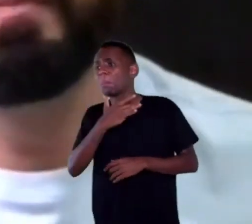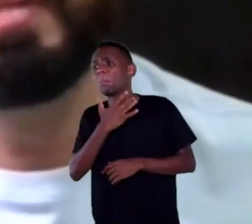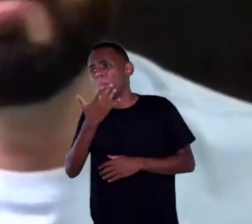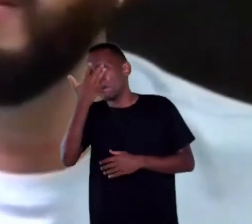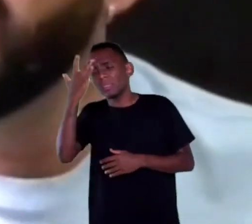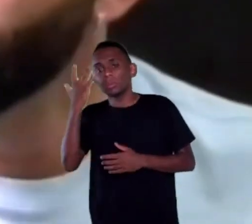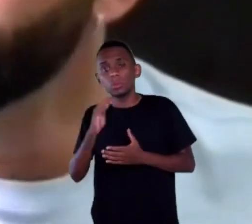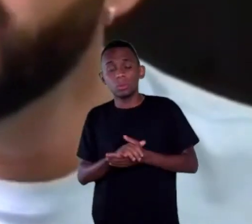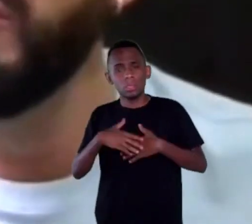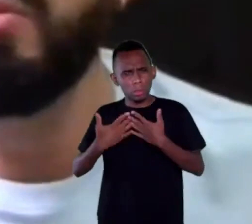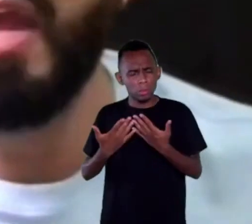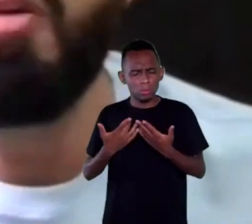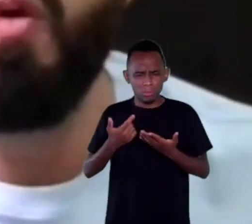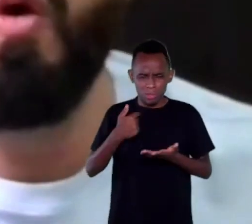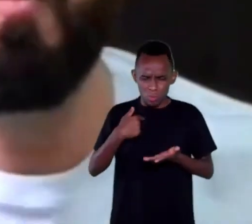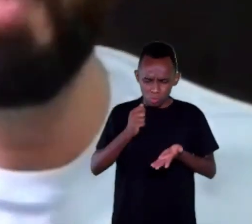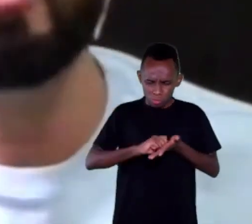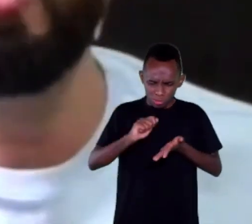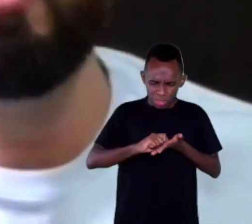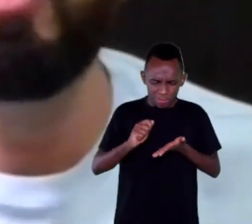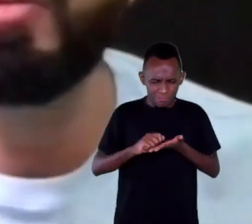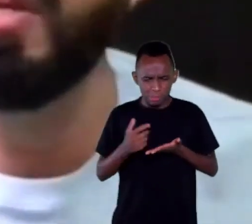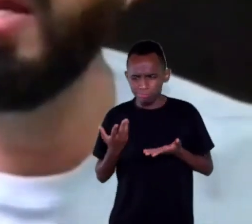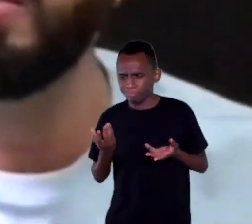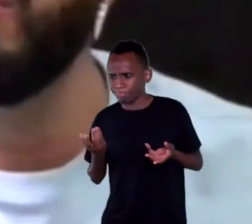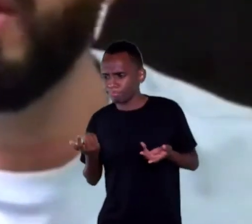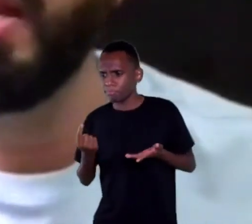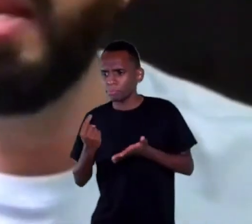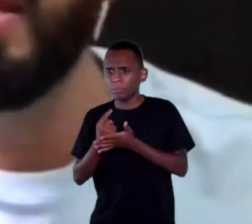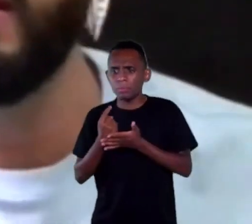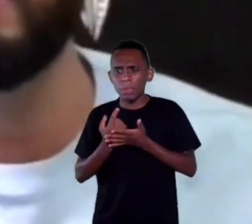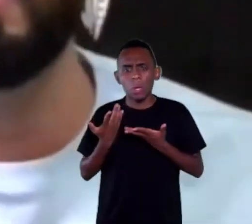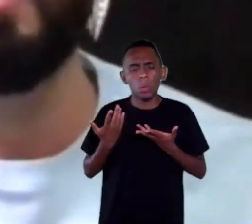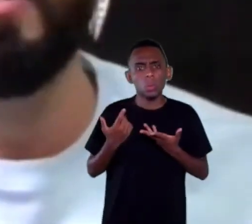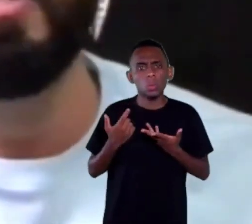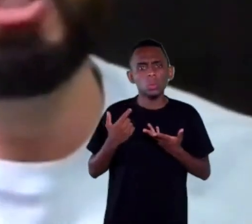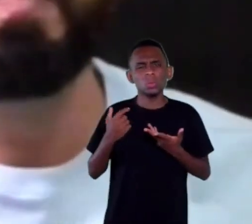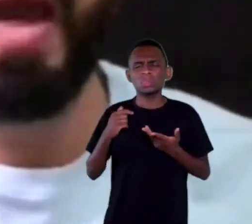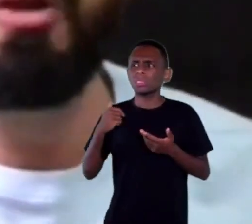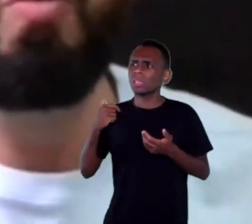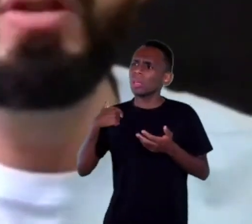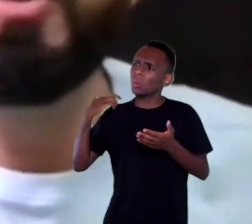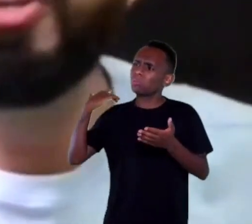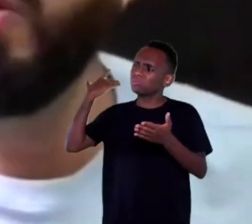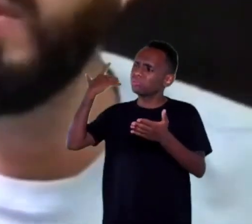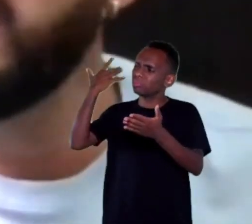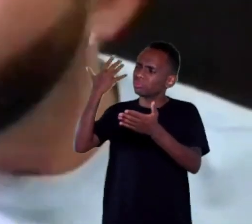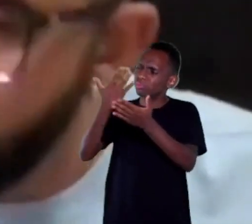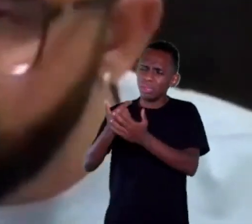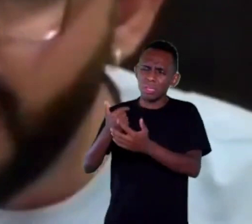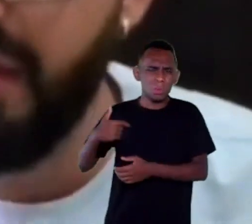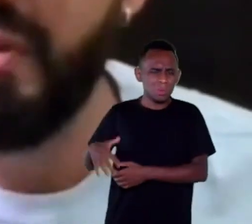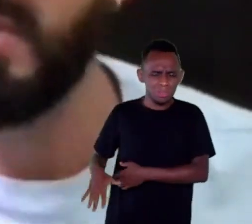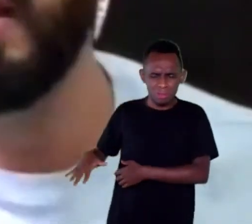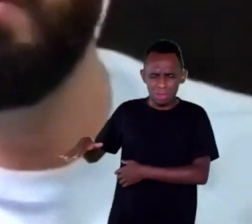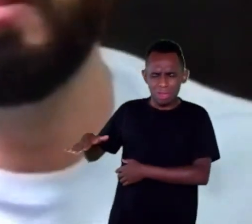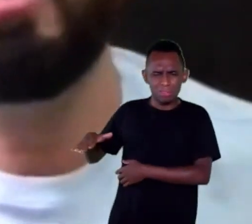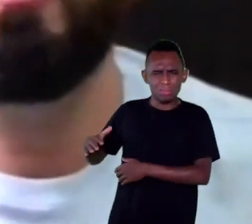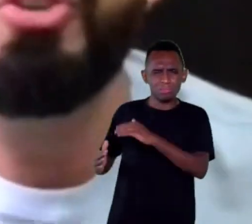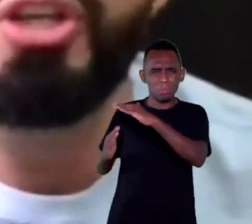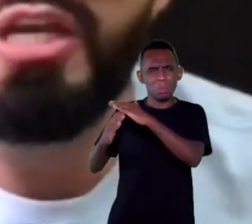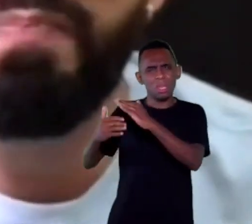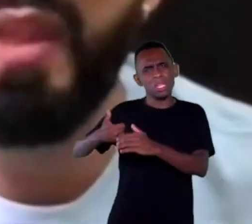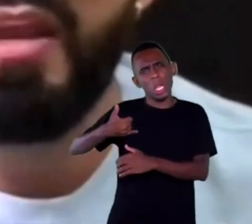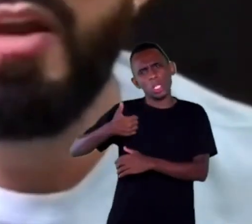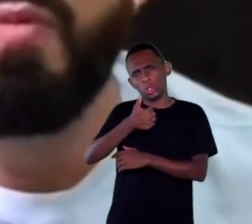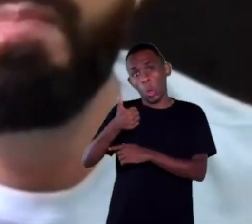livro. Eu disse, não, gente, não tem como, passou muitos anos, eu era criança, isso parou quando eu tinha 11 anos. Não, escreve. Até